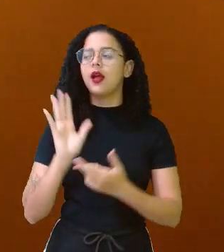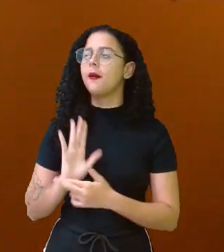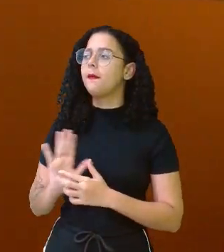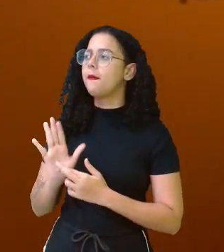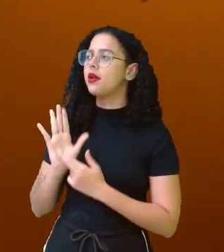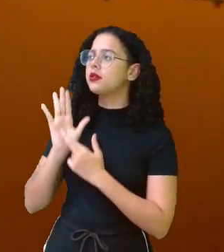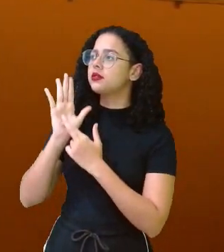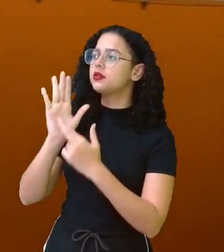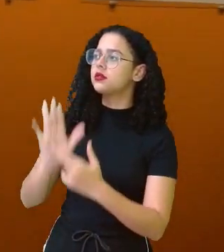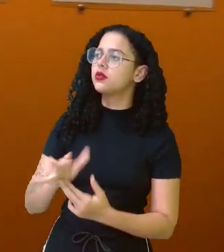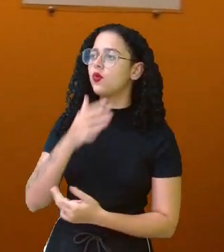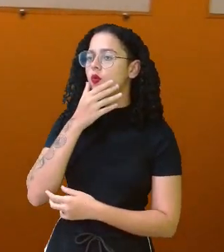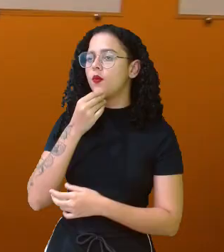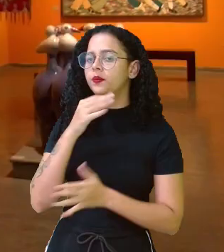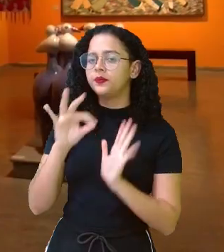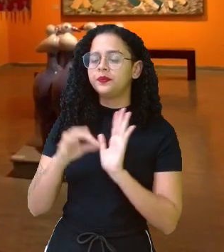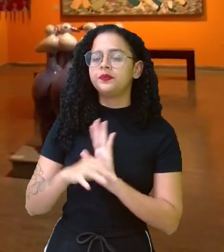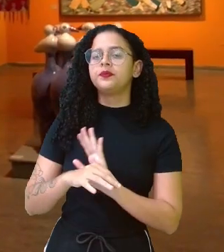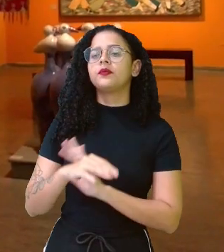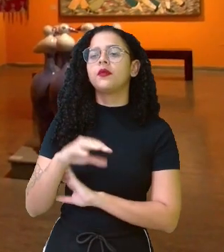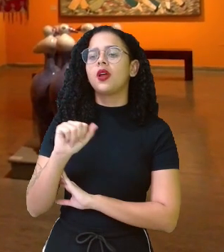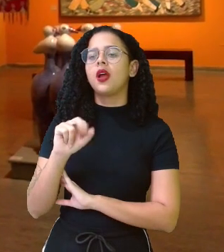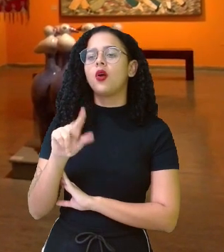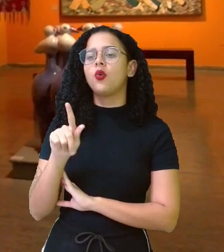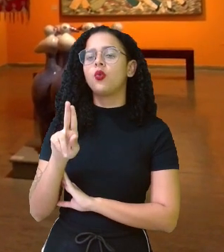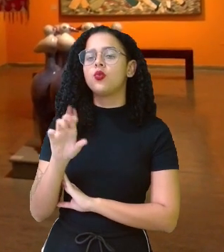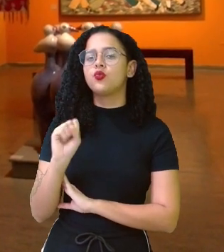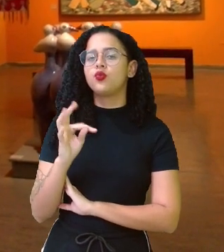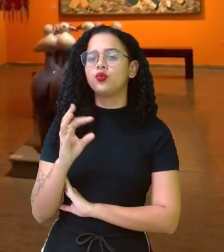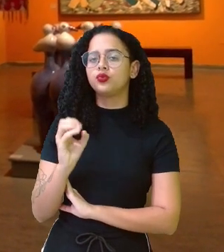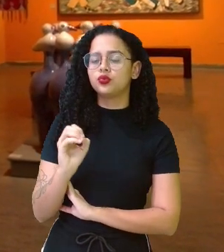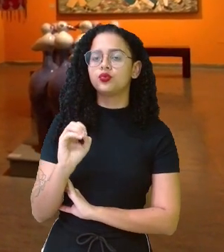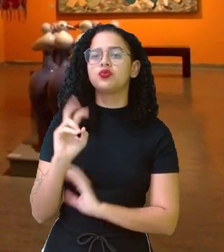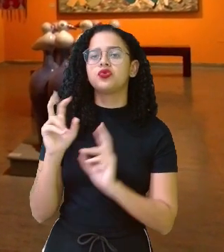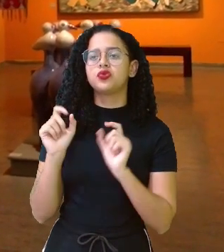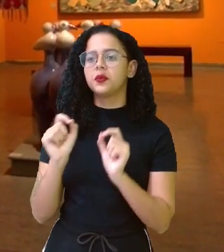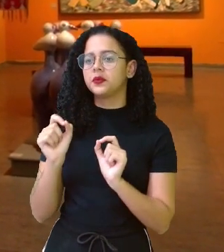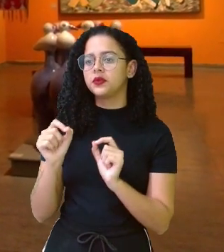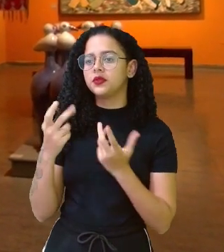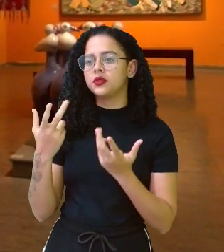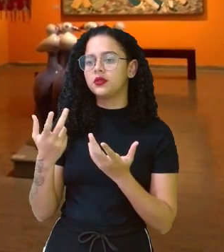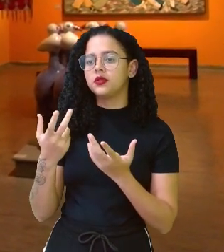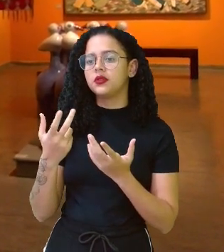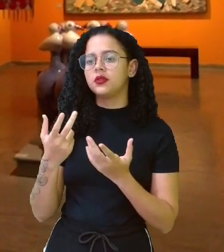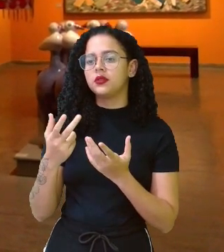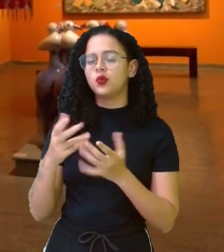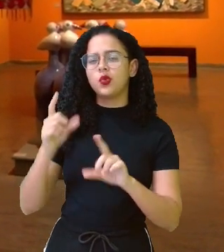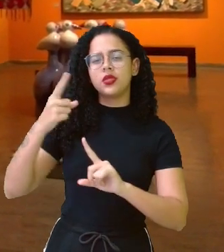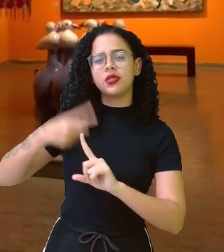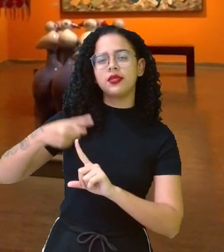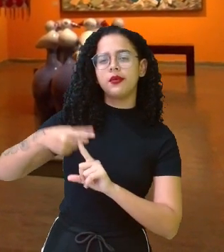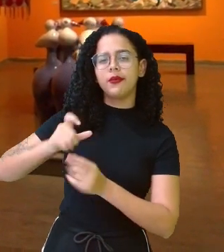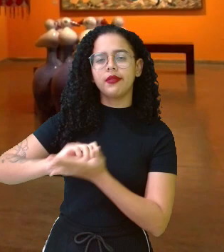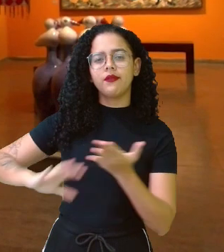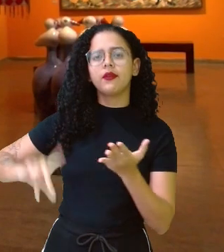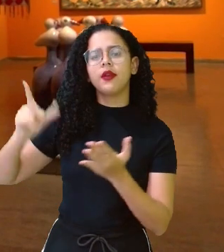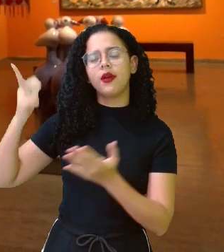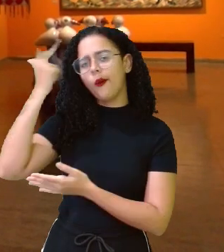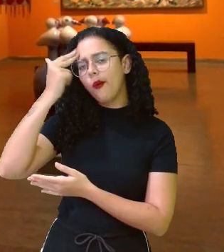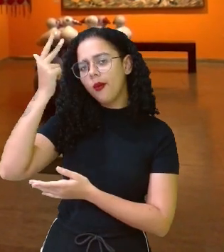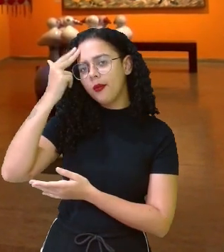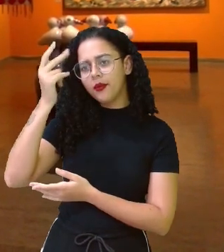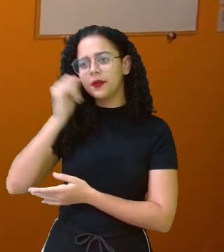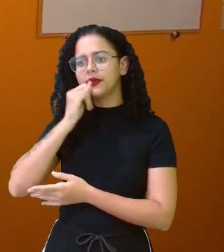Augusto Rodrigues. Augusto Rodrigues, a representação da questão do tipo de atividade também, que é muito comum, essa questão